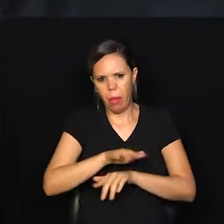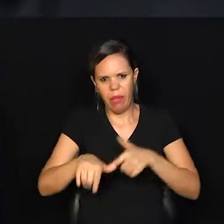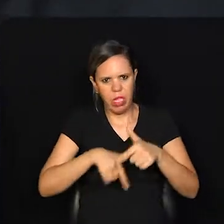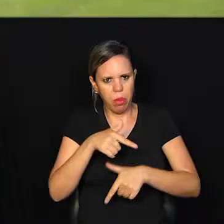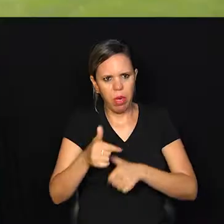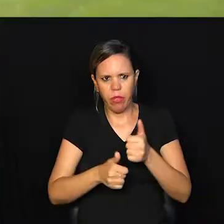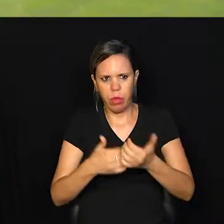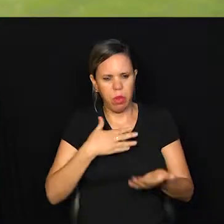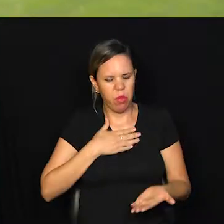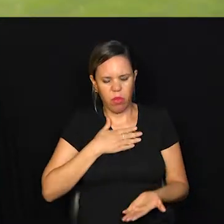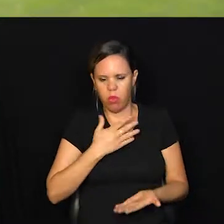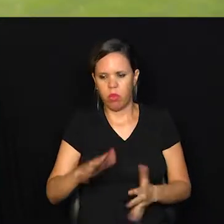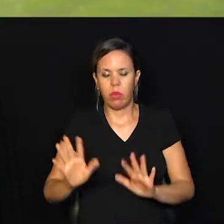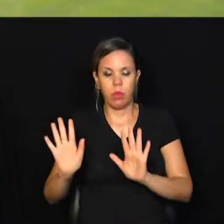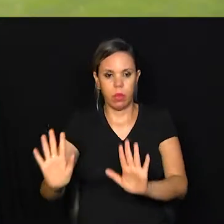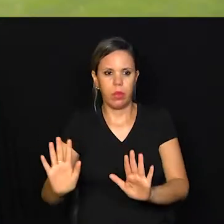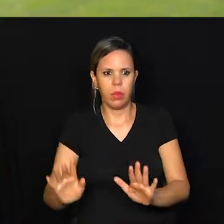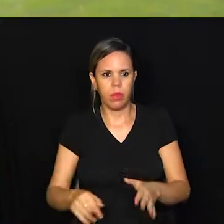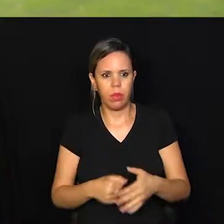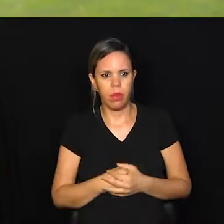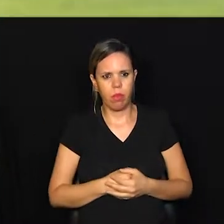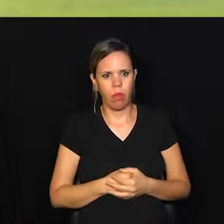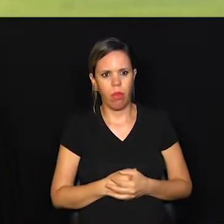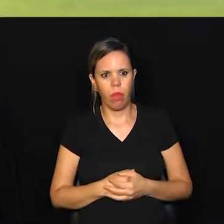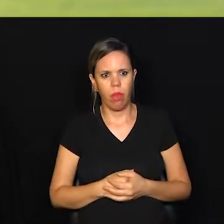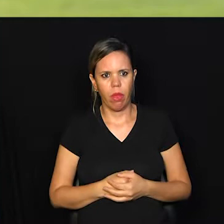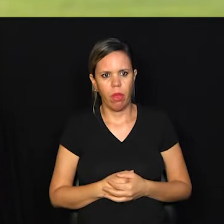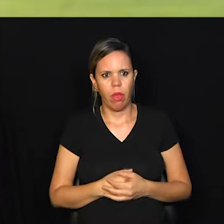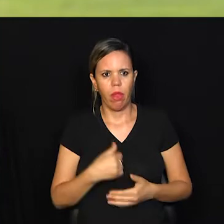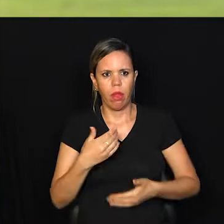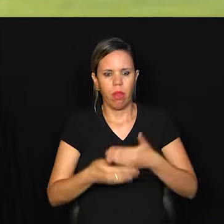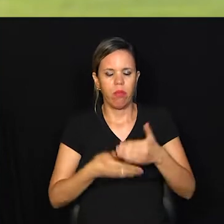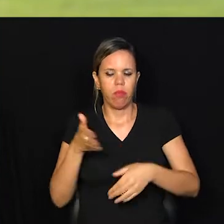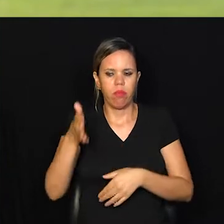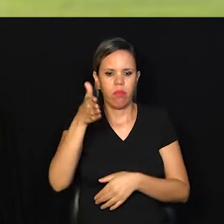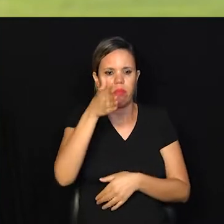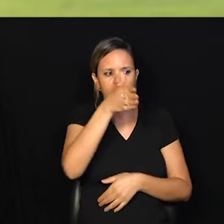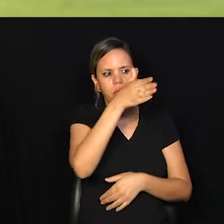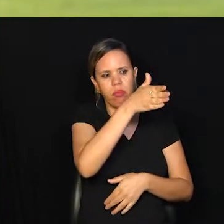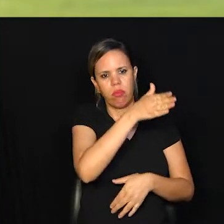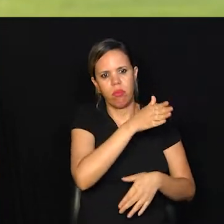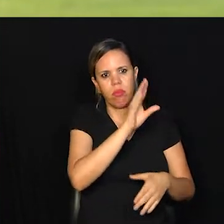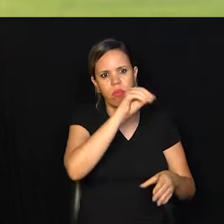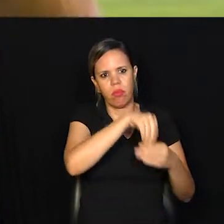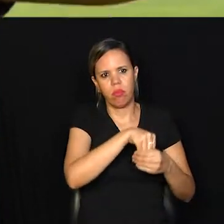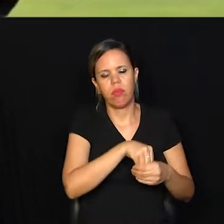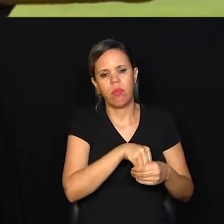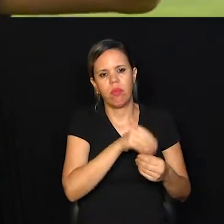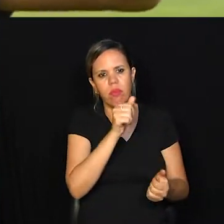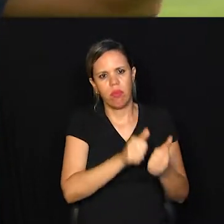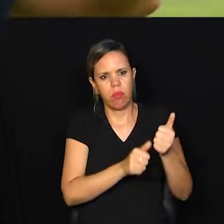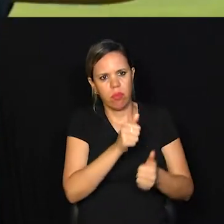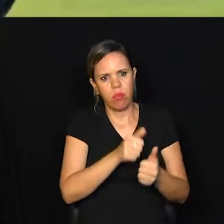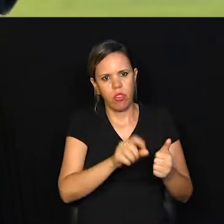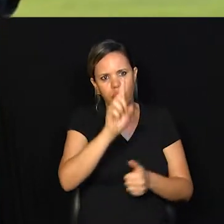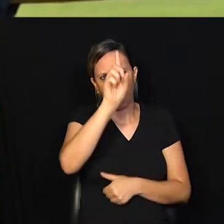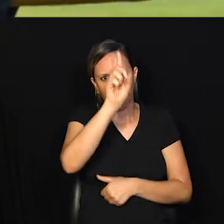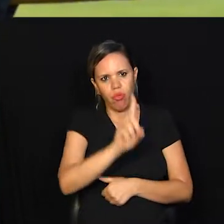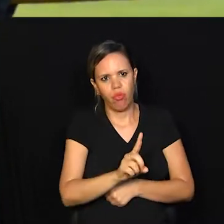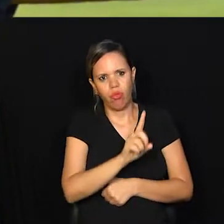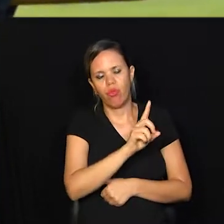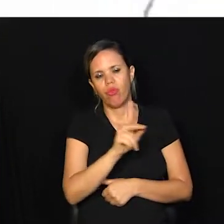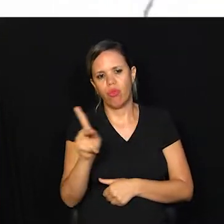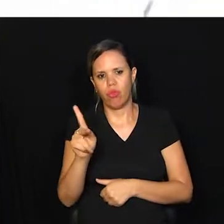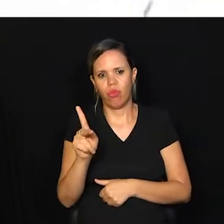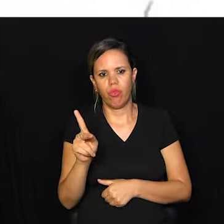não é para mim. E isso acaba permeando em todas as estruturas do futebol e vai chegar no dirigente, vai chegar na presença do